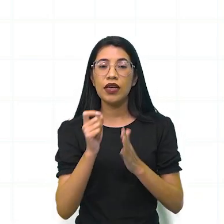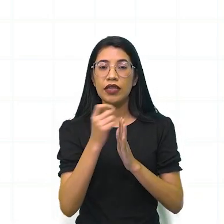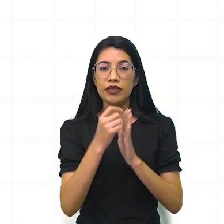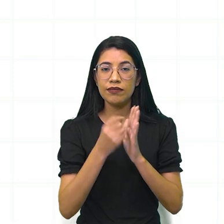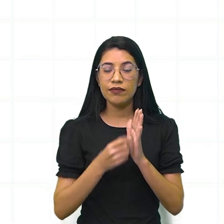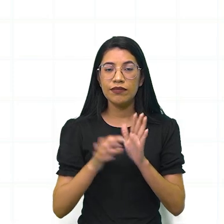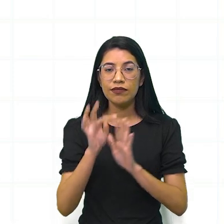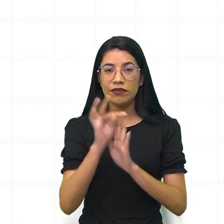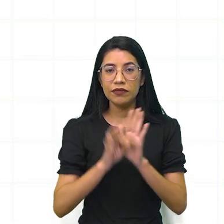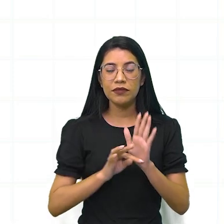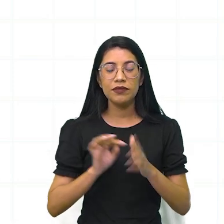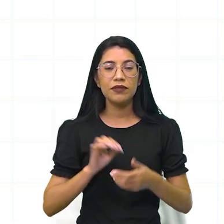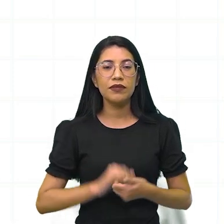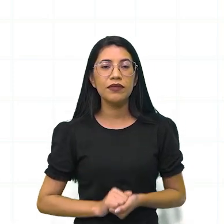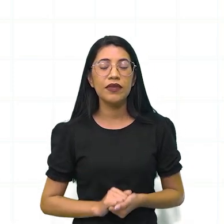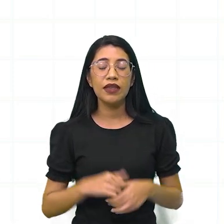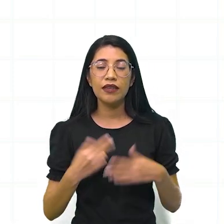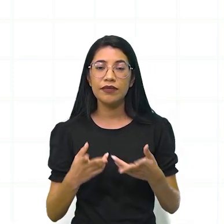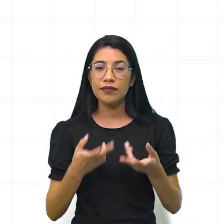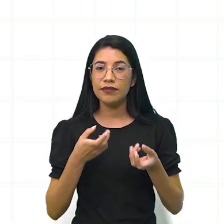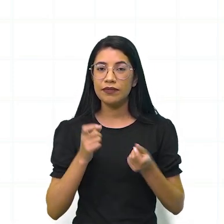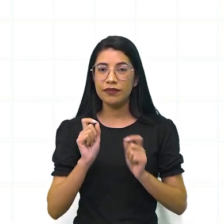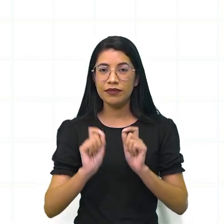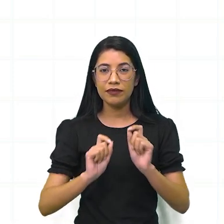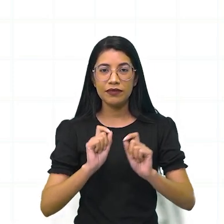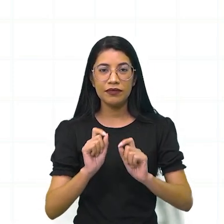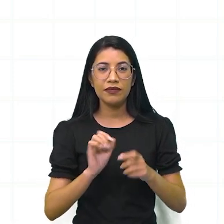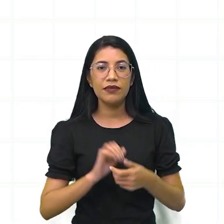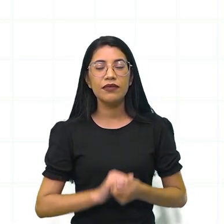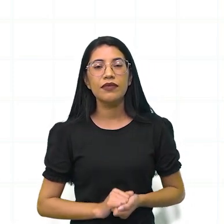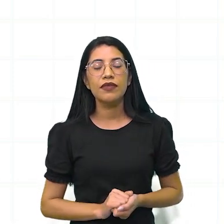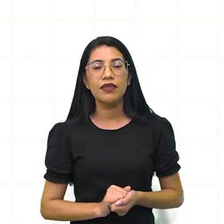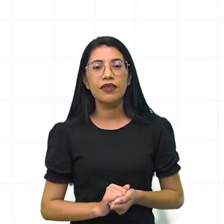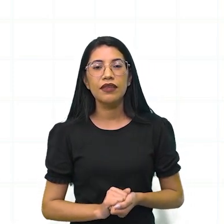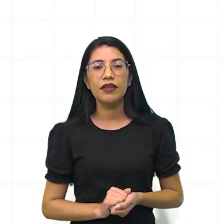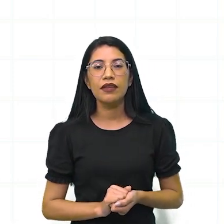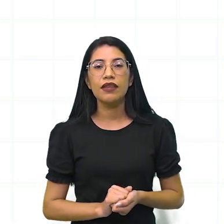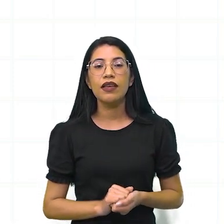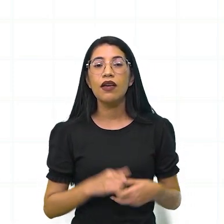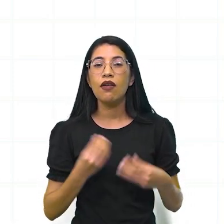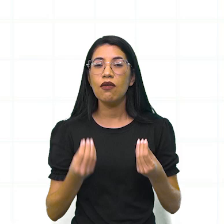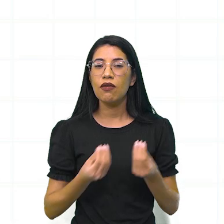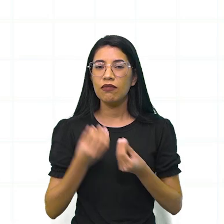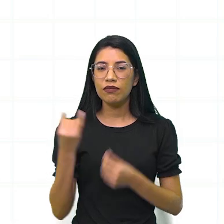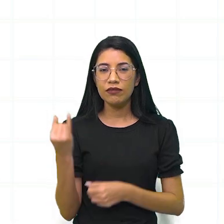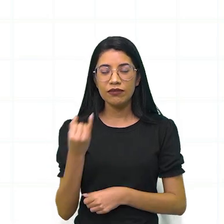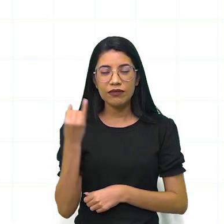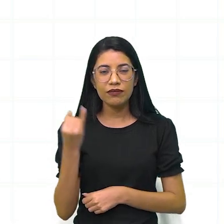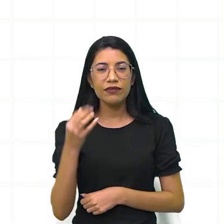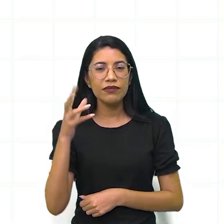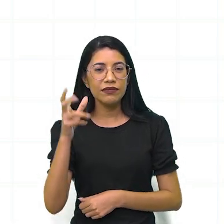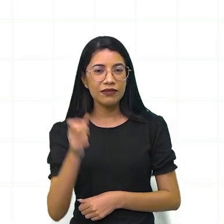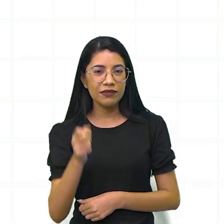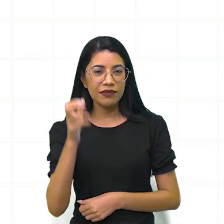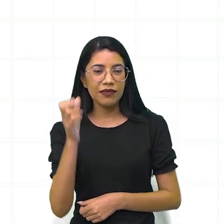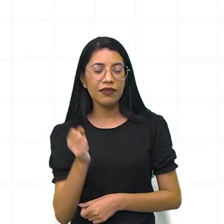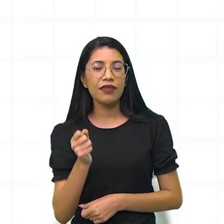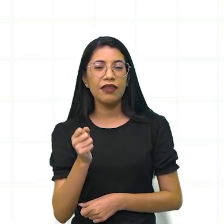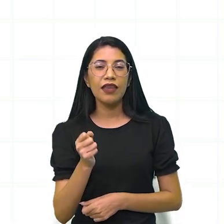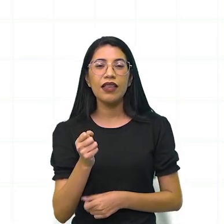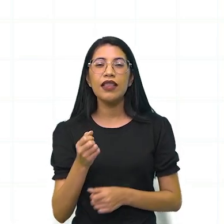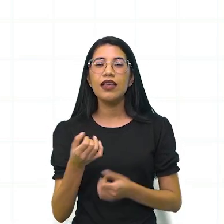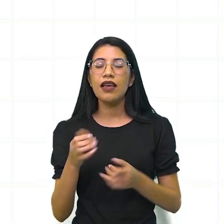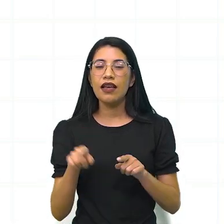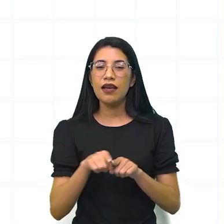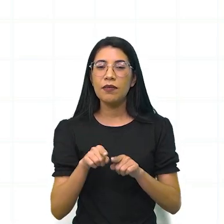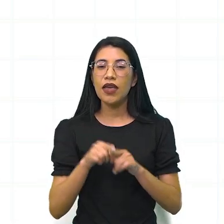Então aqui a gente viu sobre a importância do leite, ele vem trazendo uma